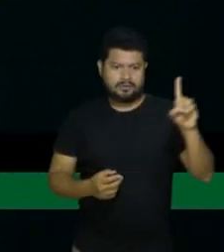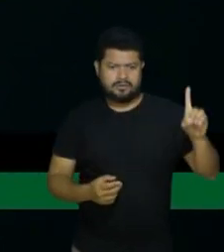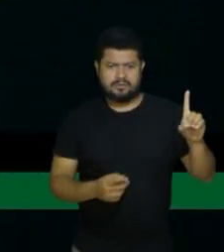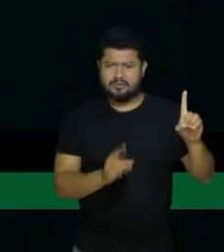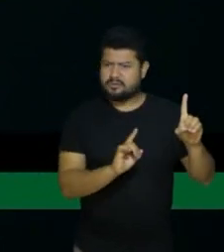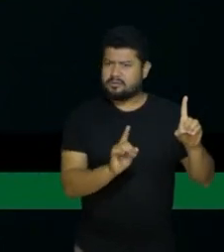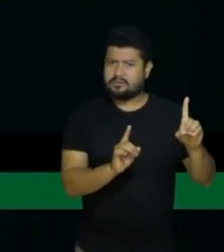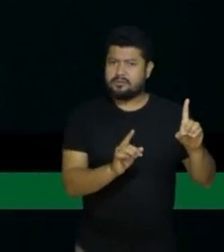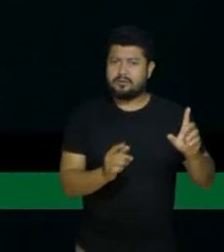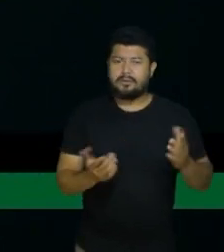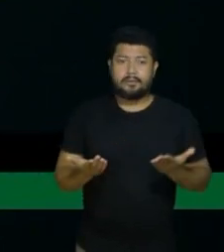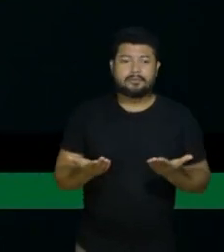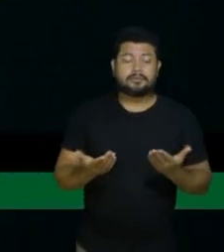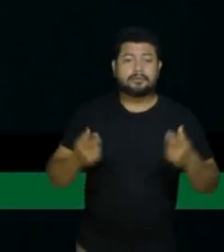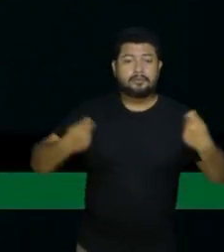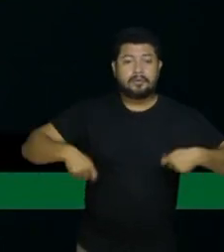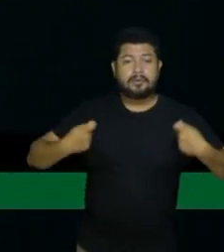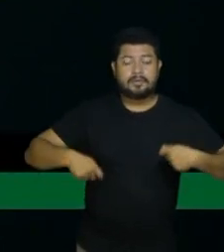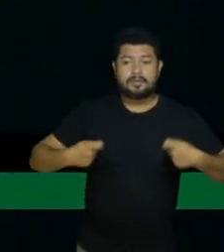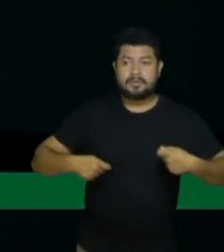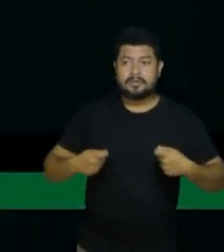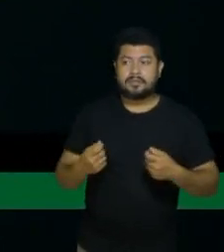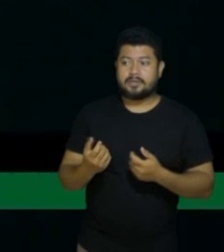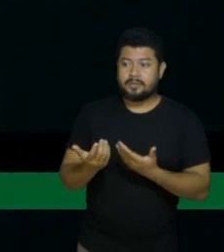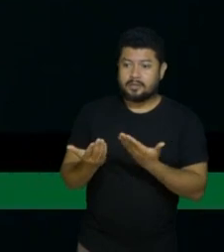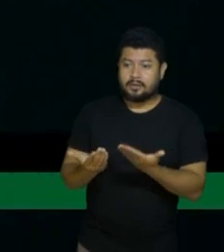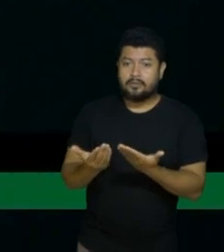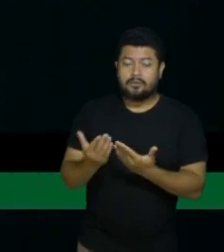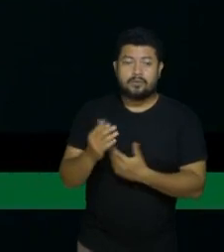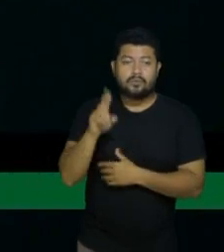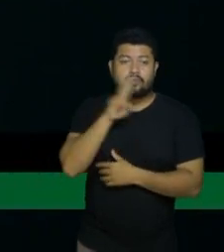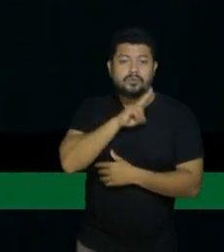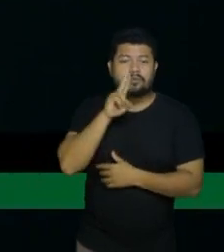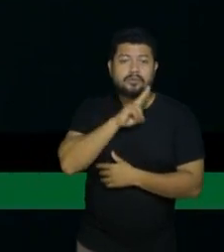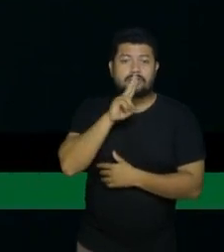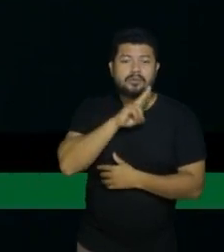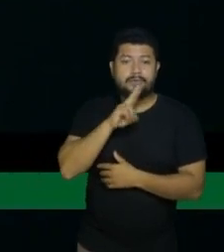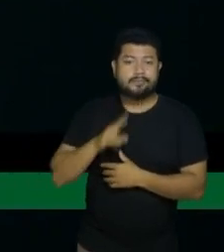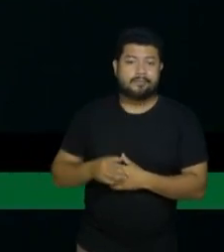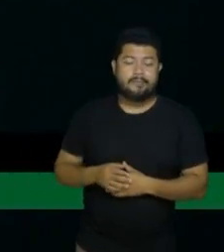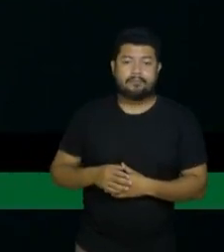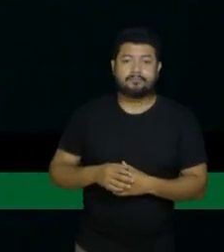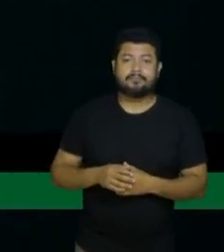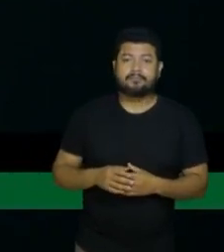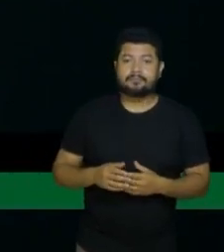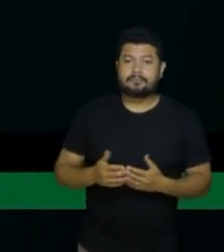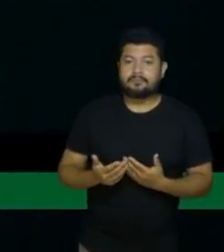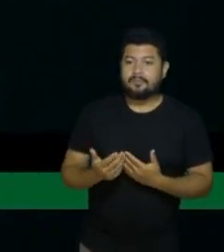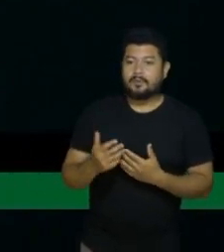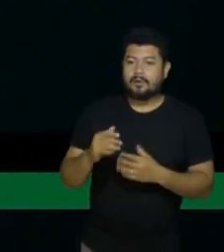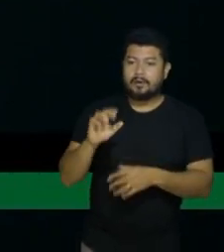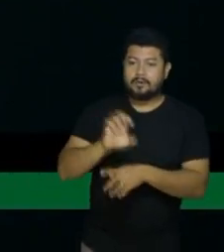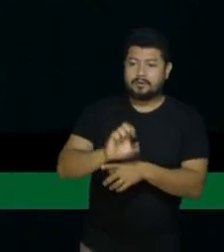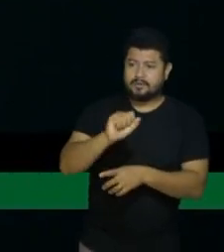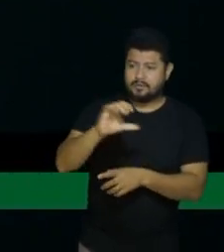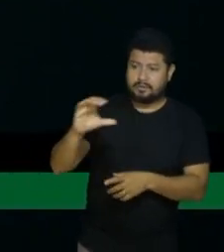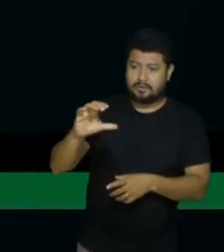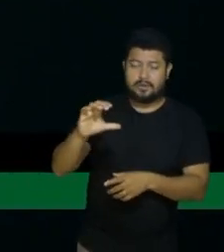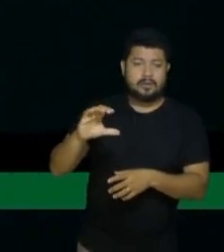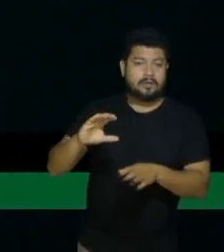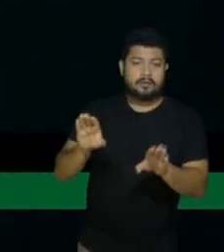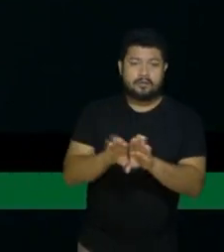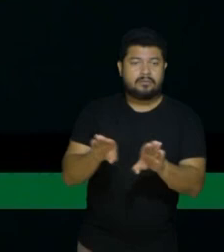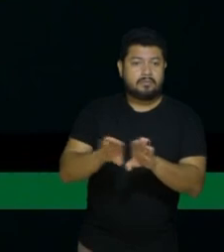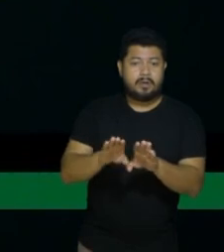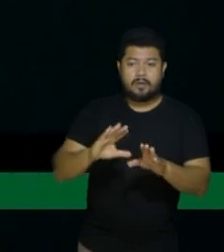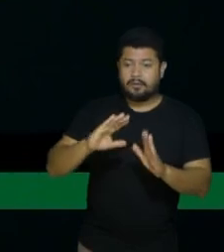coletiva e urgente no Rio Grande do Sul em Santa Catarina e em todo o país precisamos